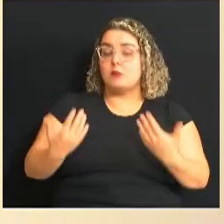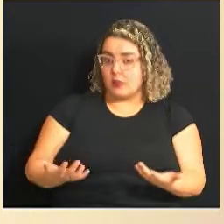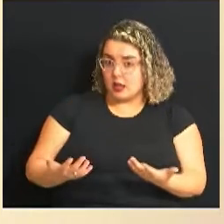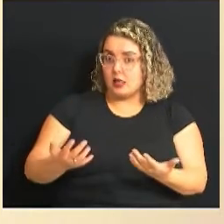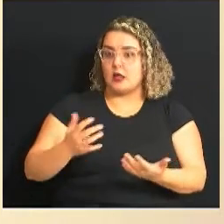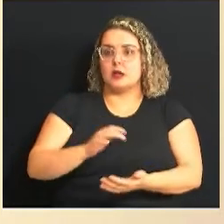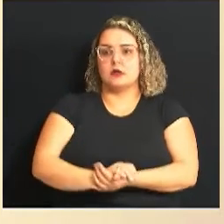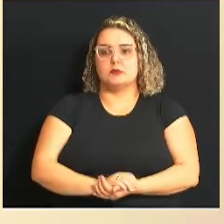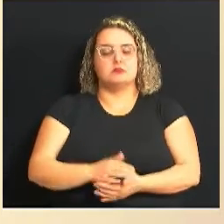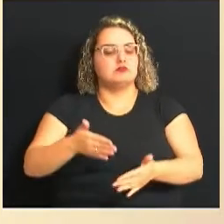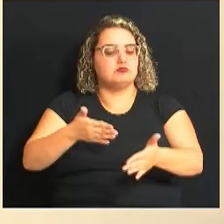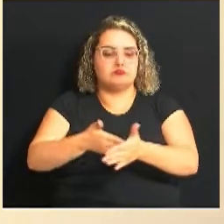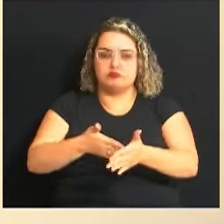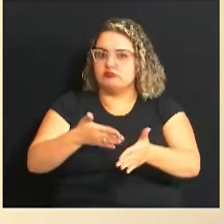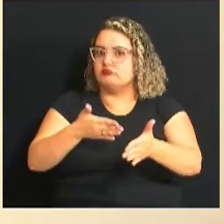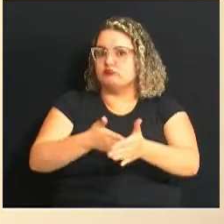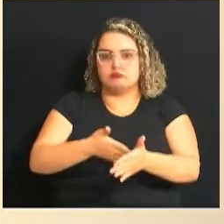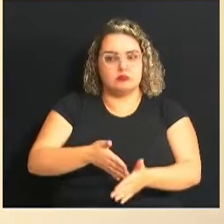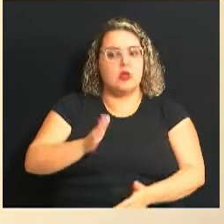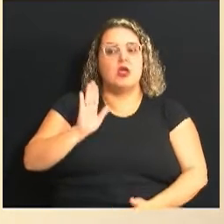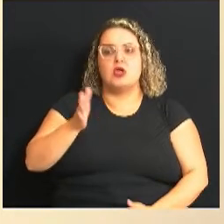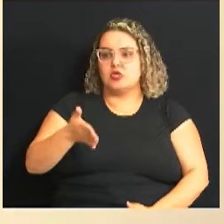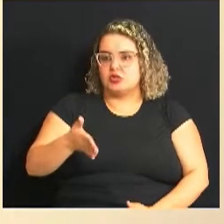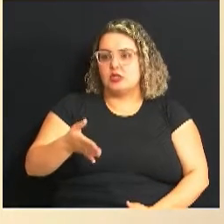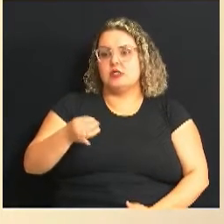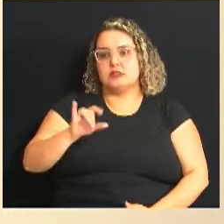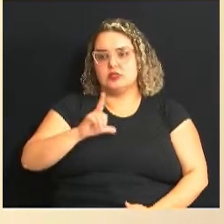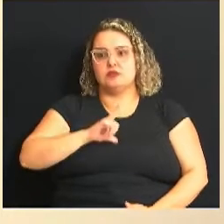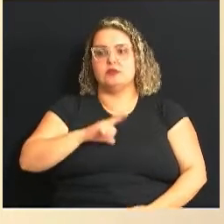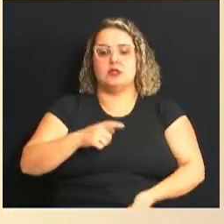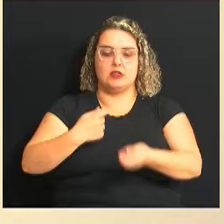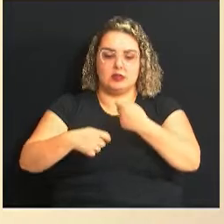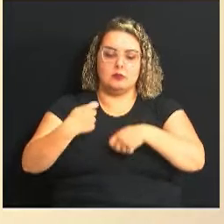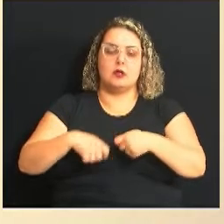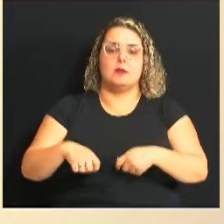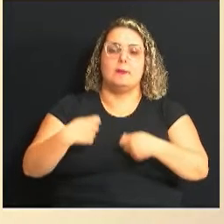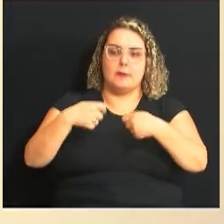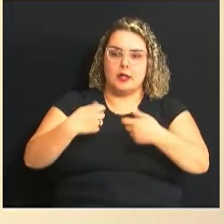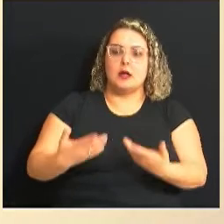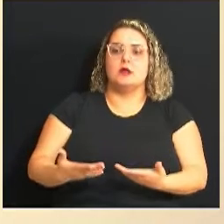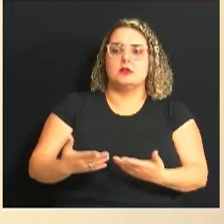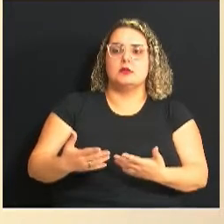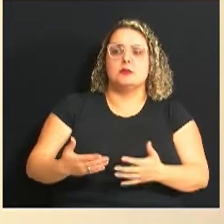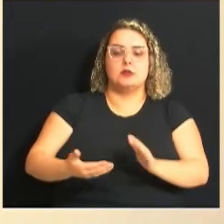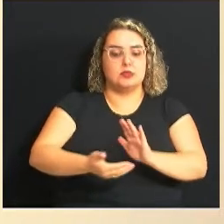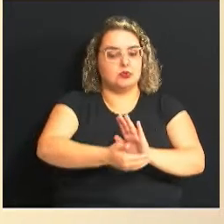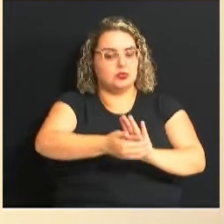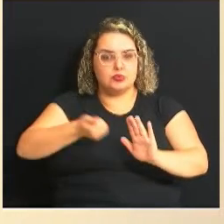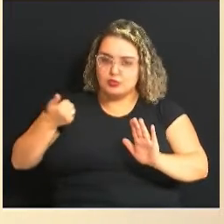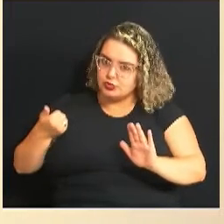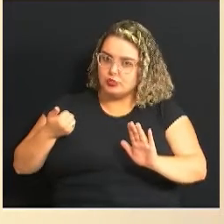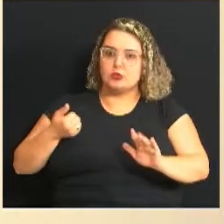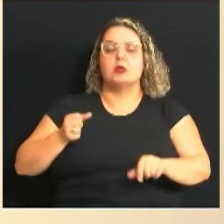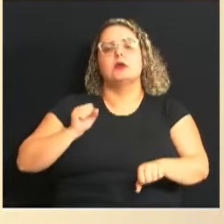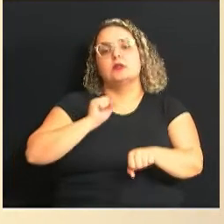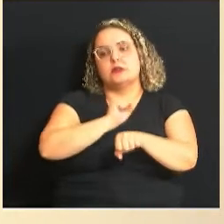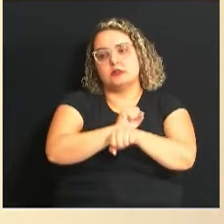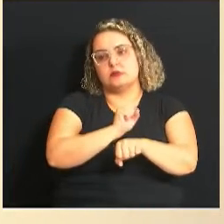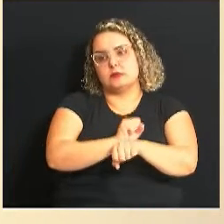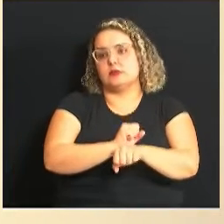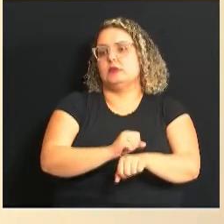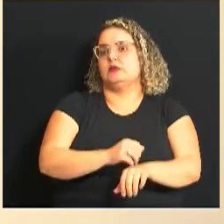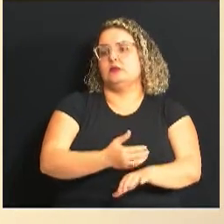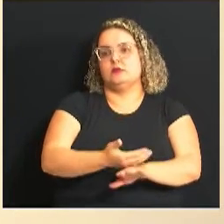fica restrito se ele estiver na administração, ele já tem que ser exonerado, né, e aguardar fora da